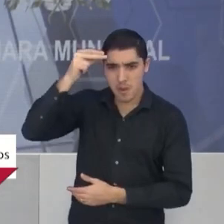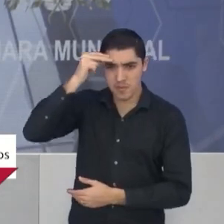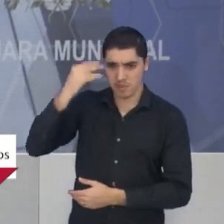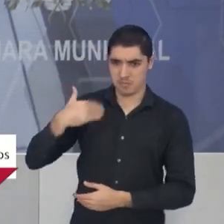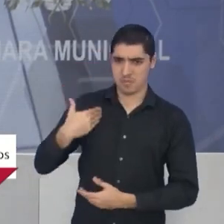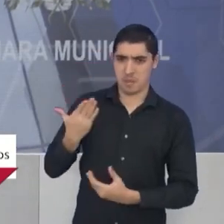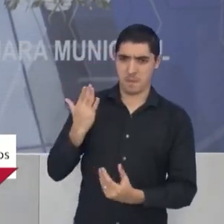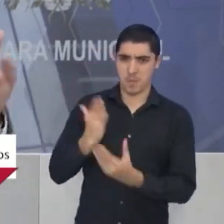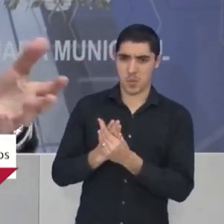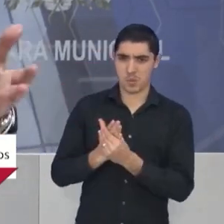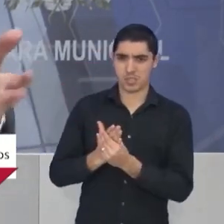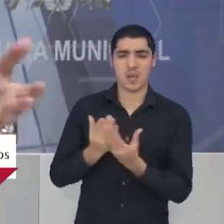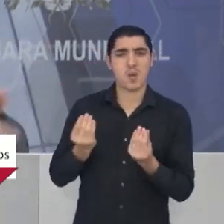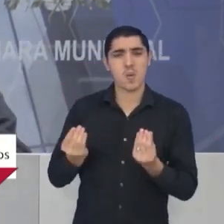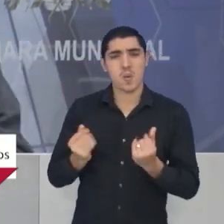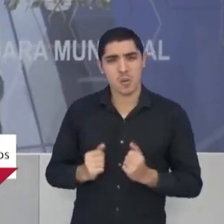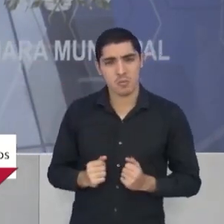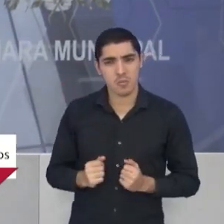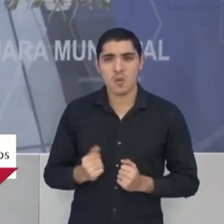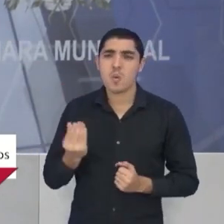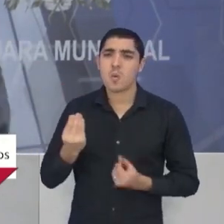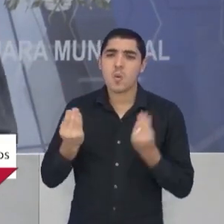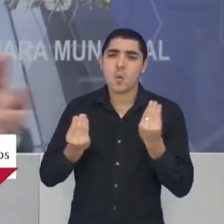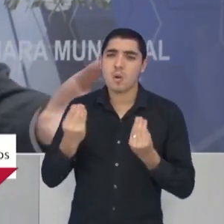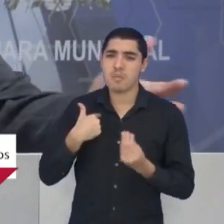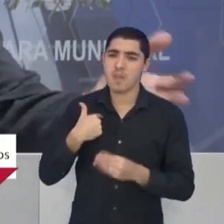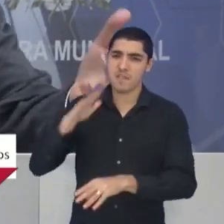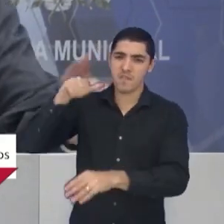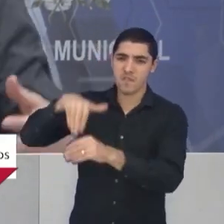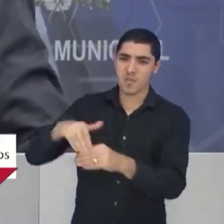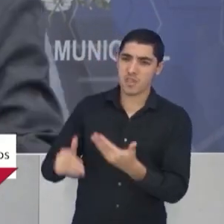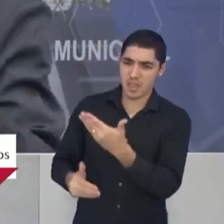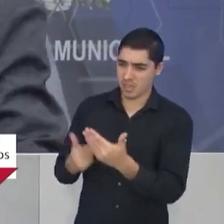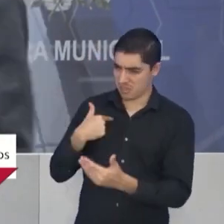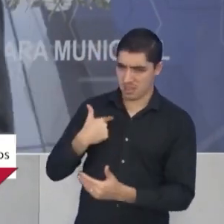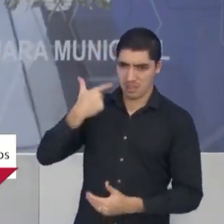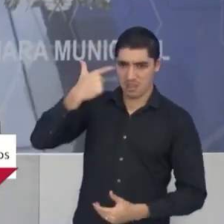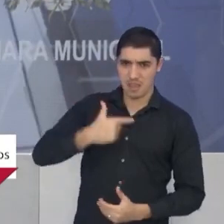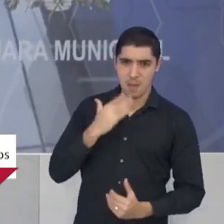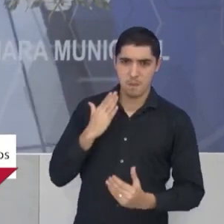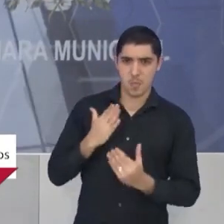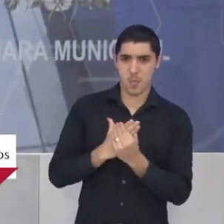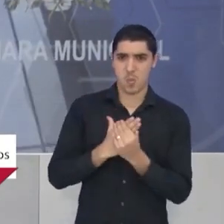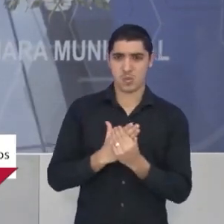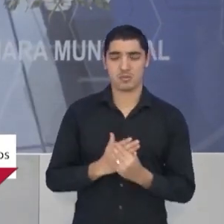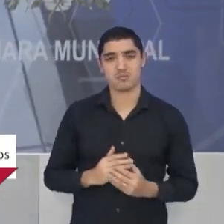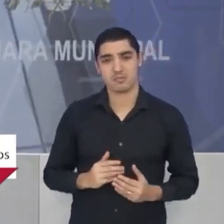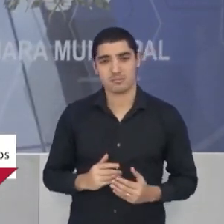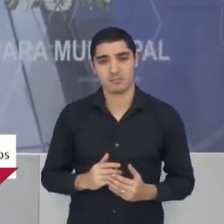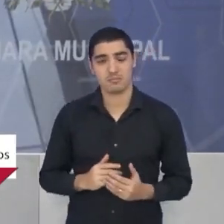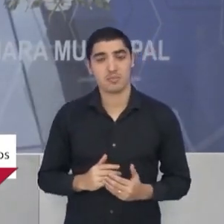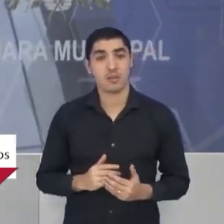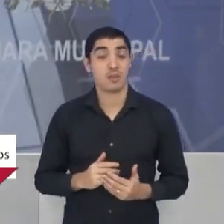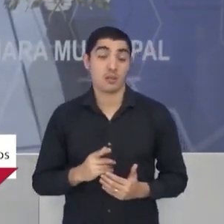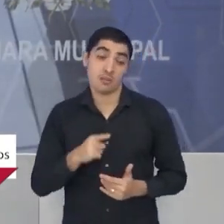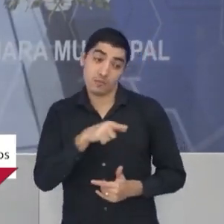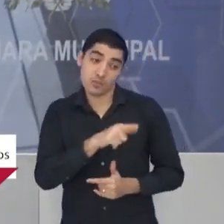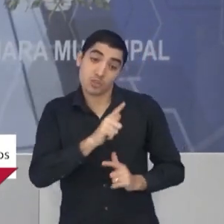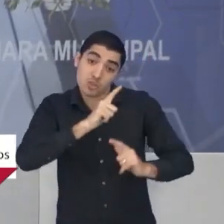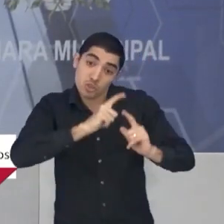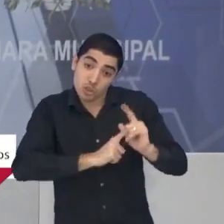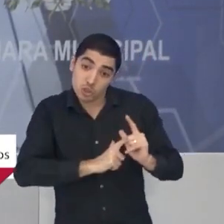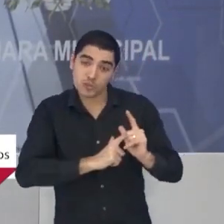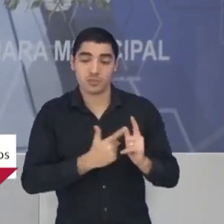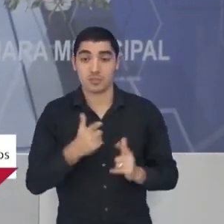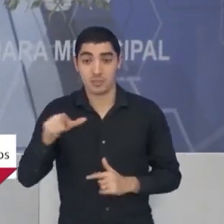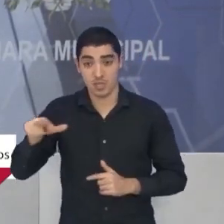prefeito prefeito como é que eu vou votar nesse cara como é que eu vou votar nessa mulher se ela tá me processando nada tem uma dívida e o prefeito